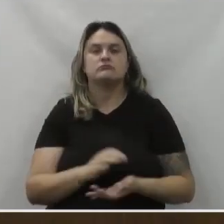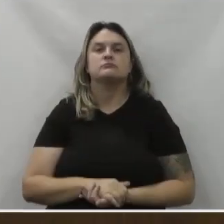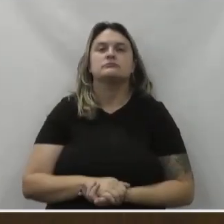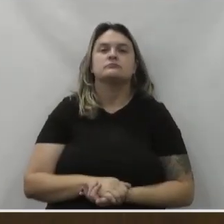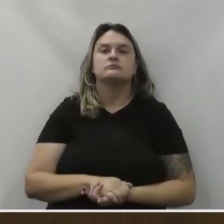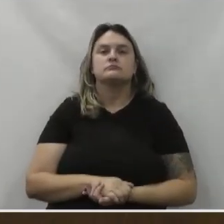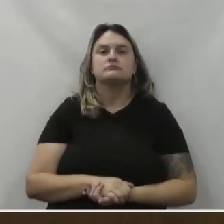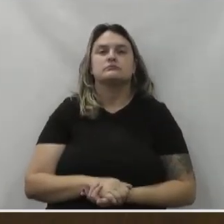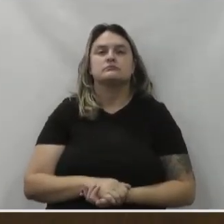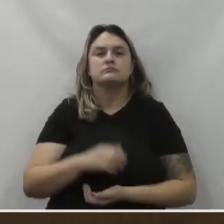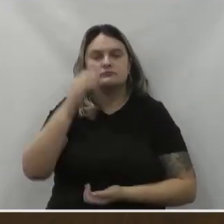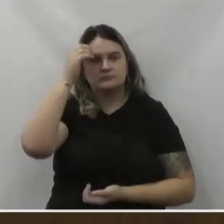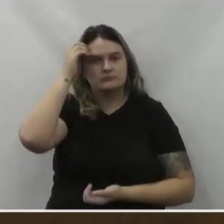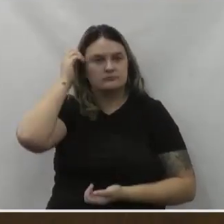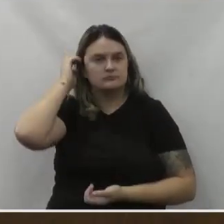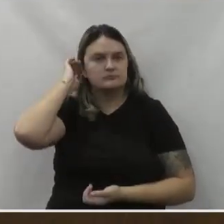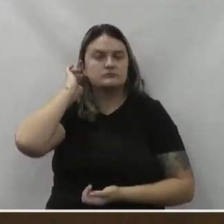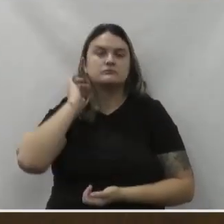comunidade.